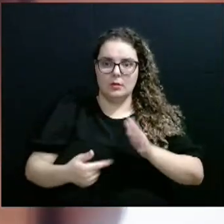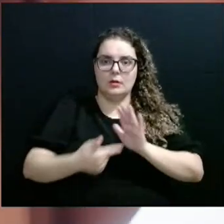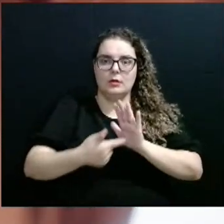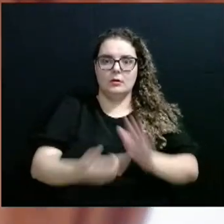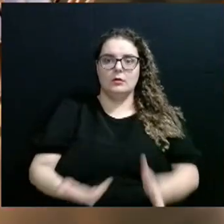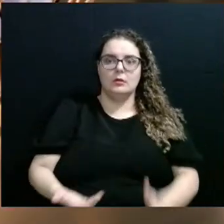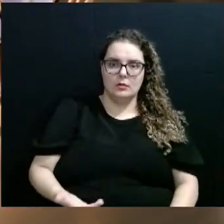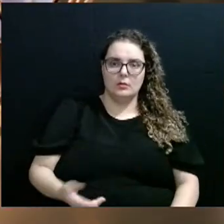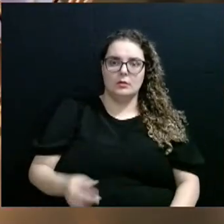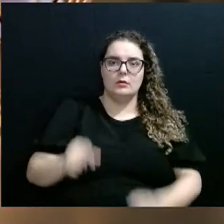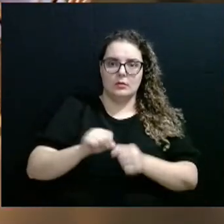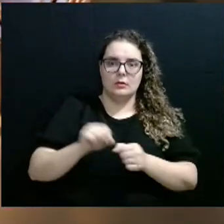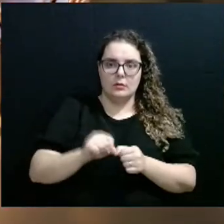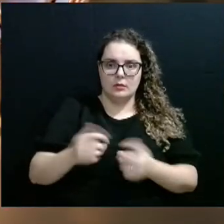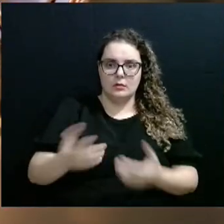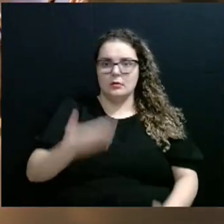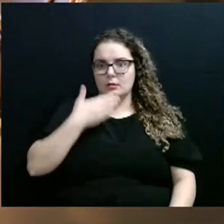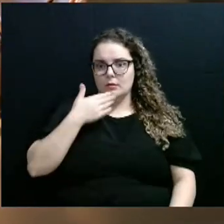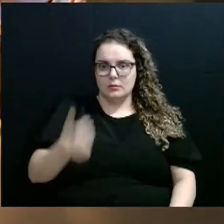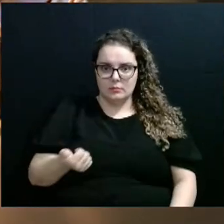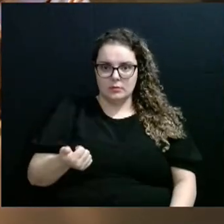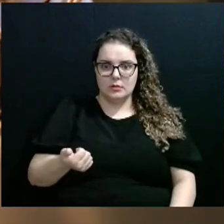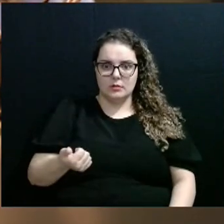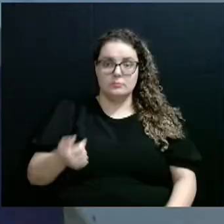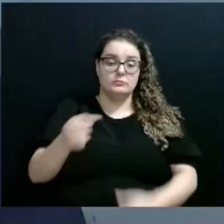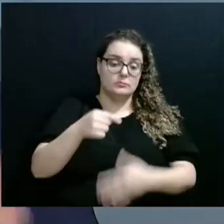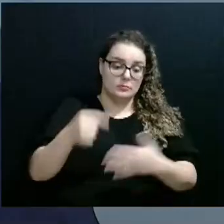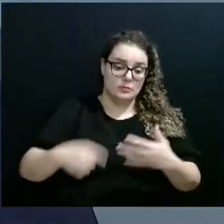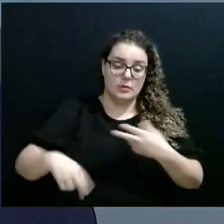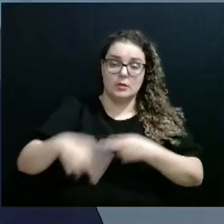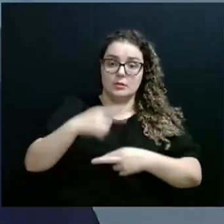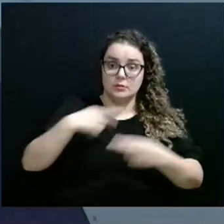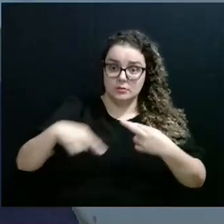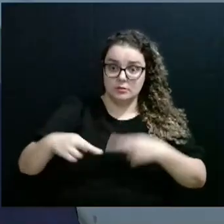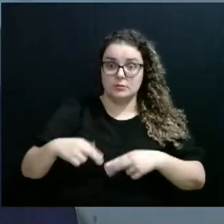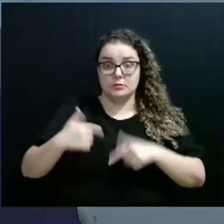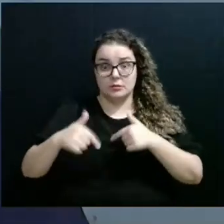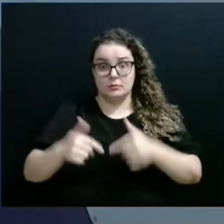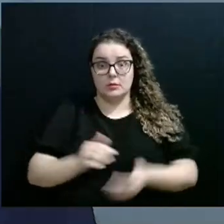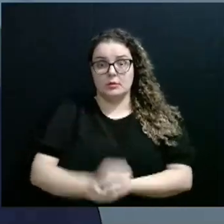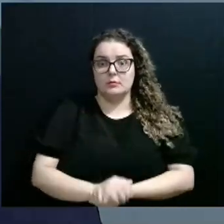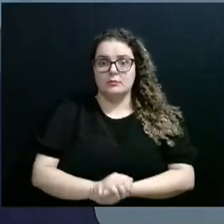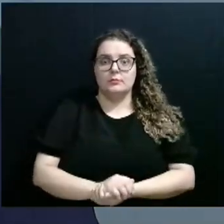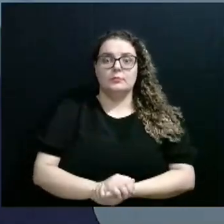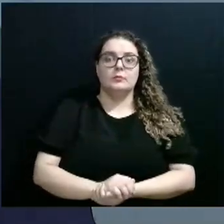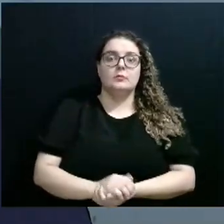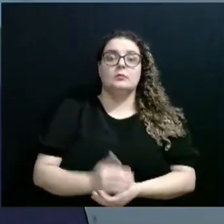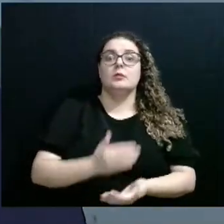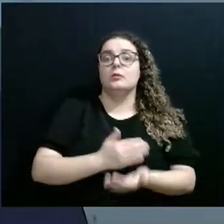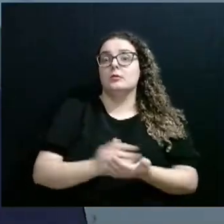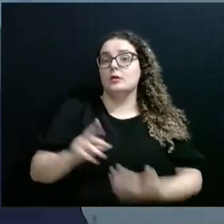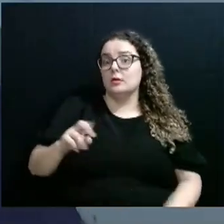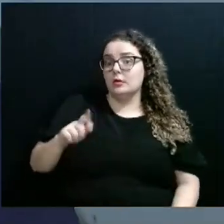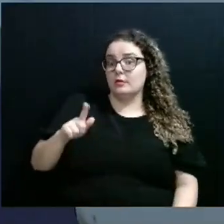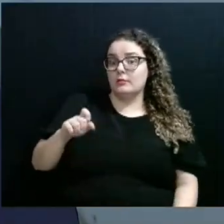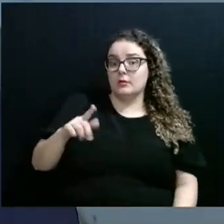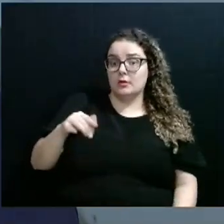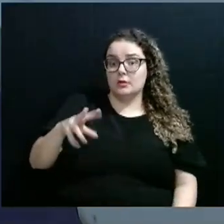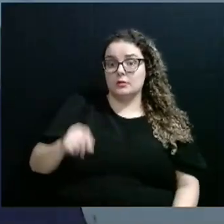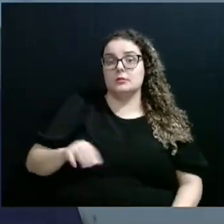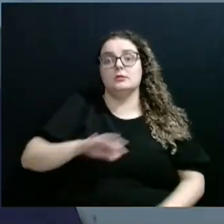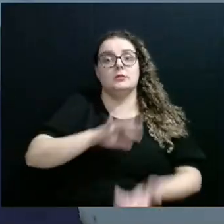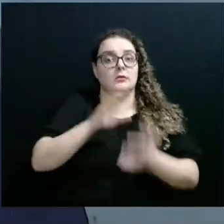melhorar as questões que envolvem as relações de trabalho. Precisamos começar pela revogação da reforma trabalhista, da reforma da Previdência, que foram